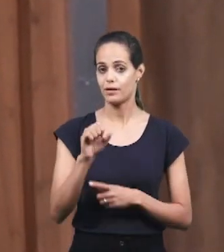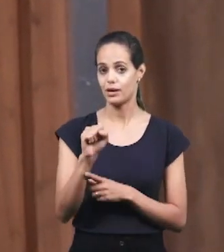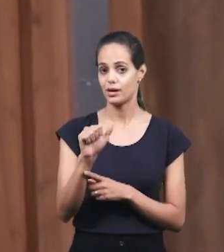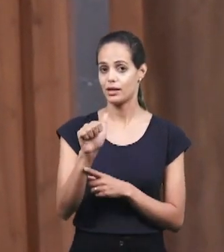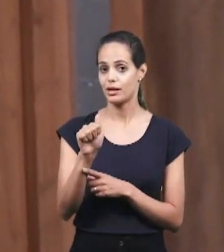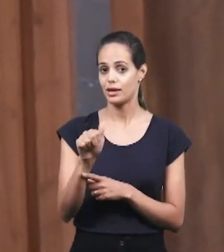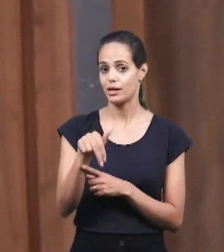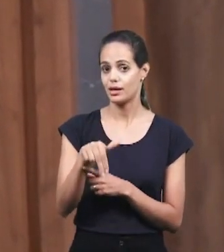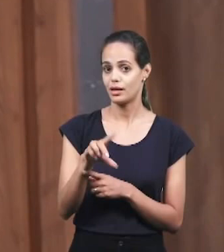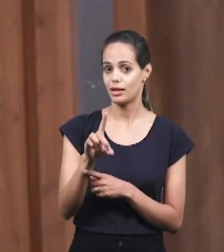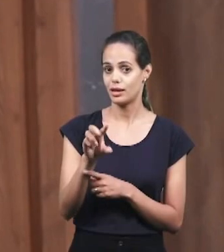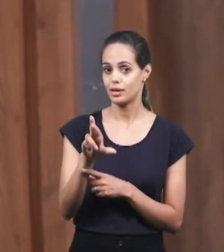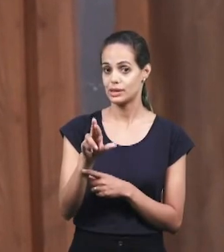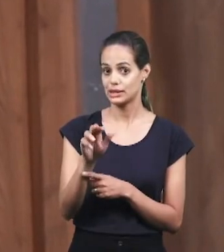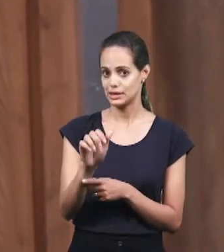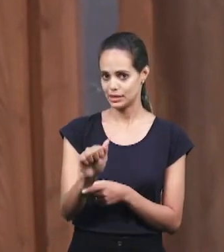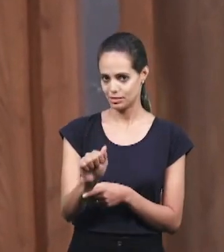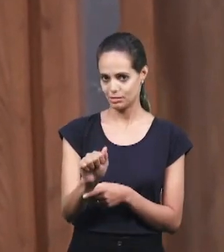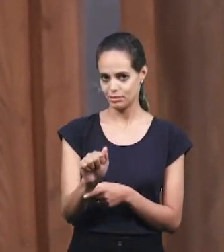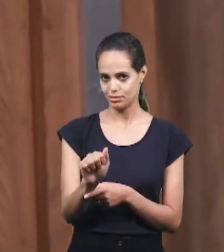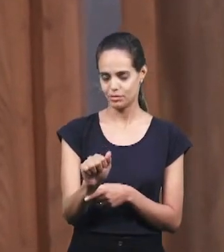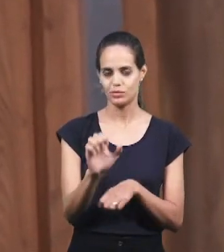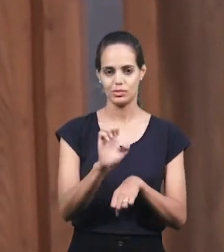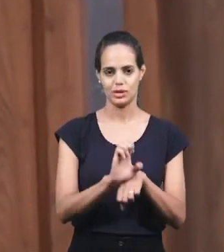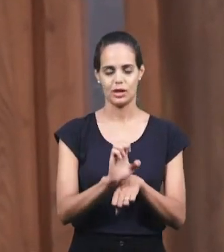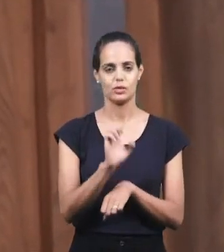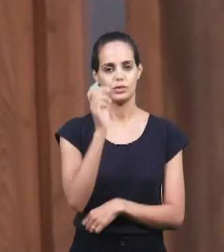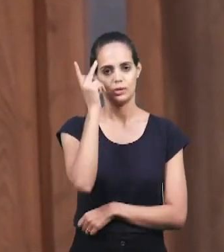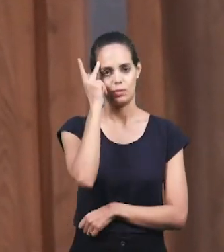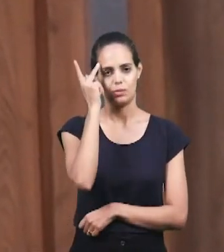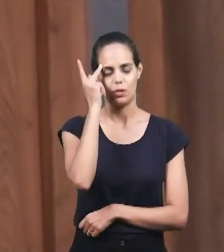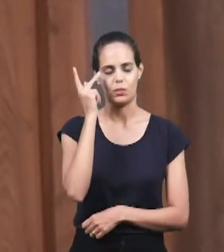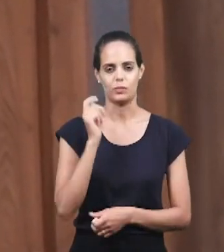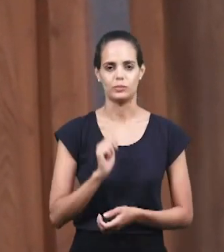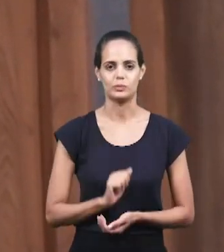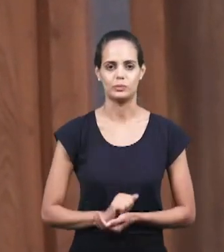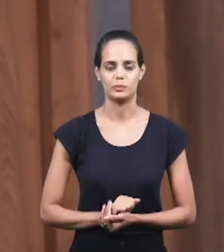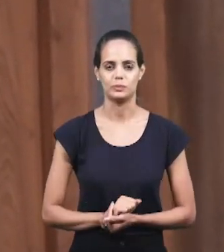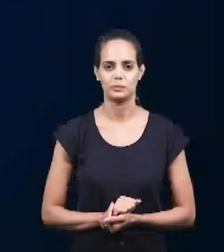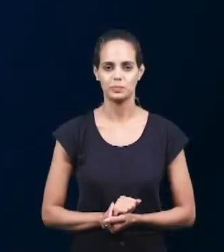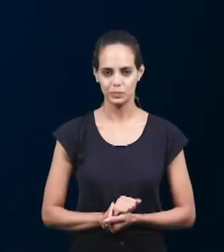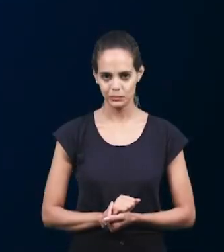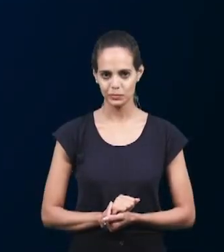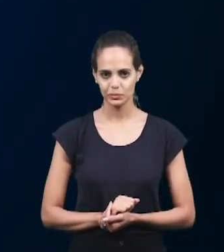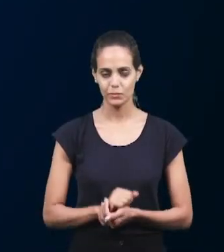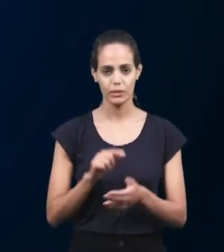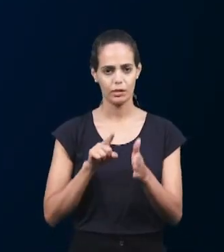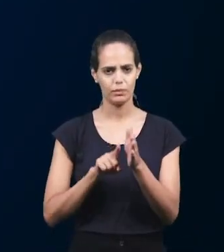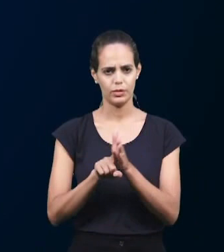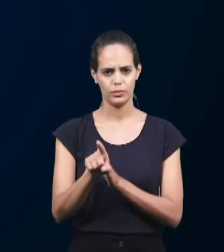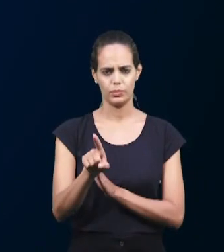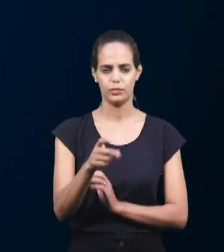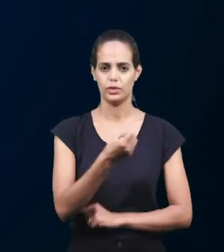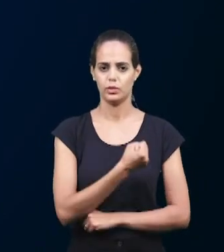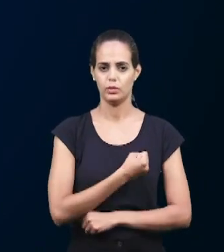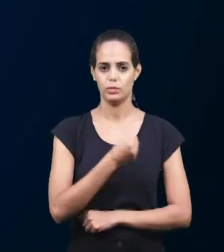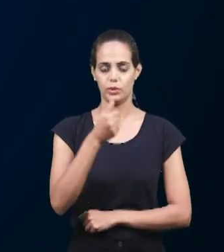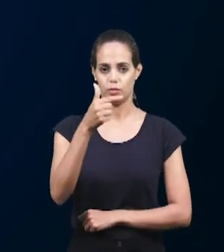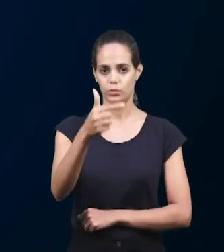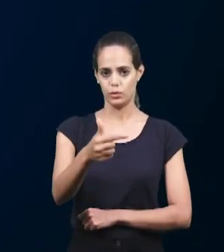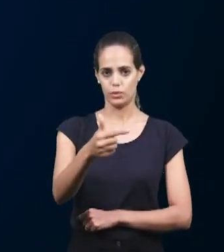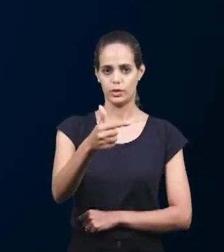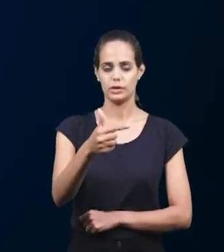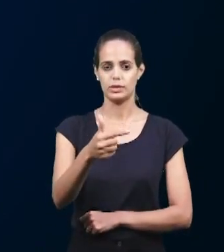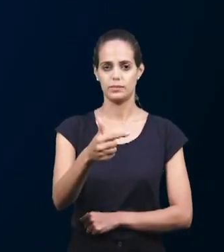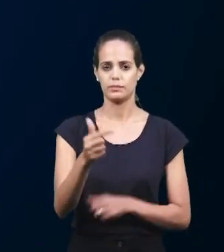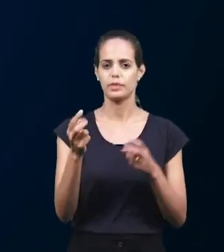em São Paulo. Vamos ter essas duas respostas agora à nossa segunda pergunta. A pergunta número 2, ela diz